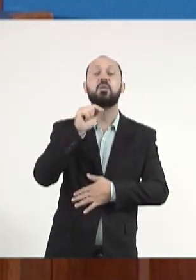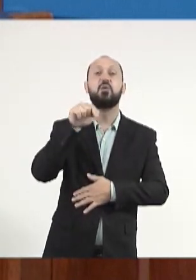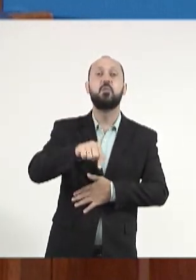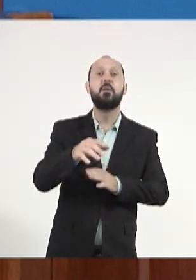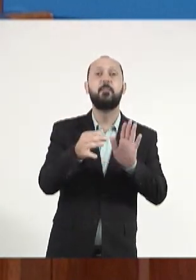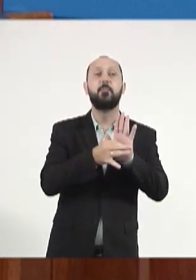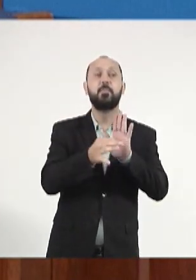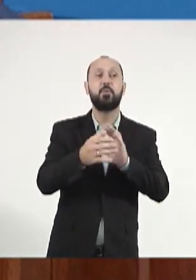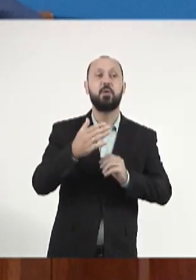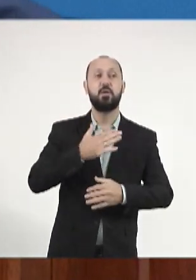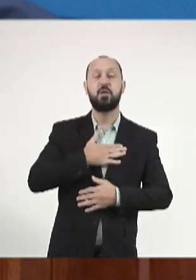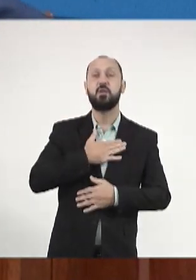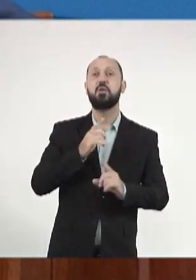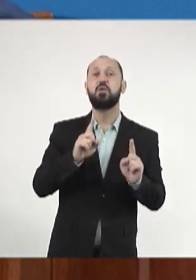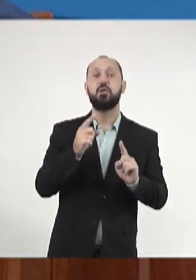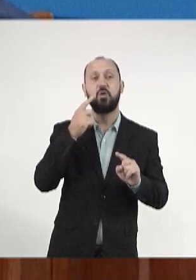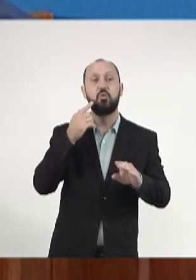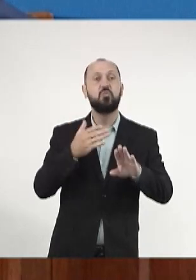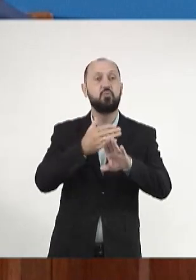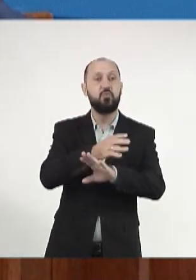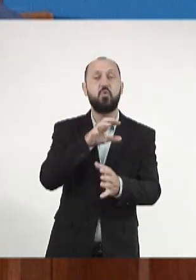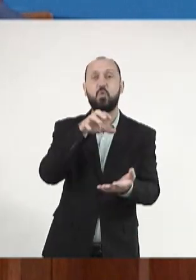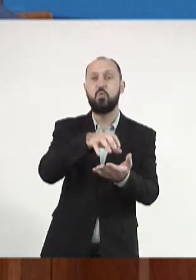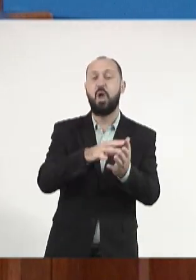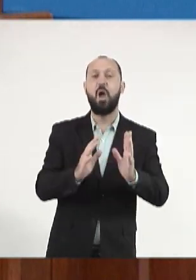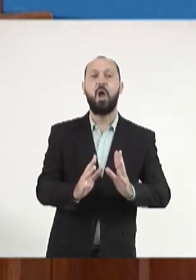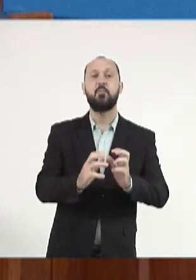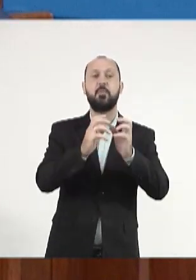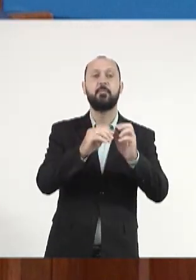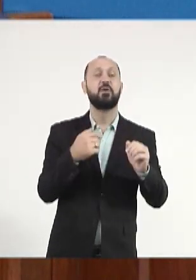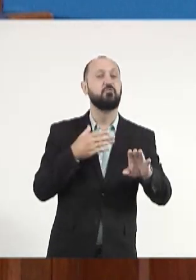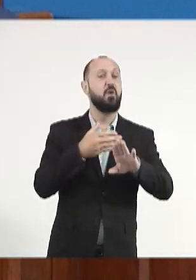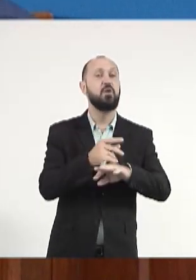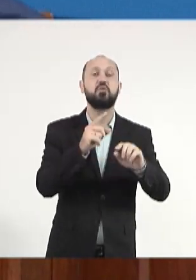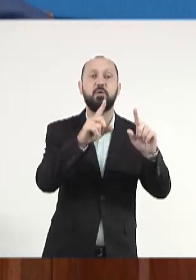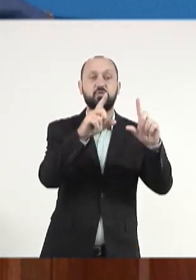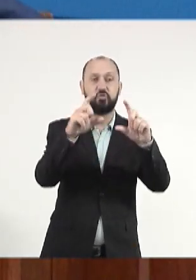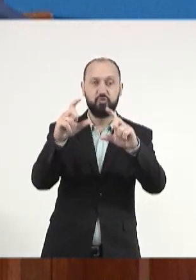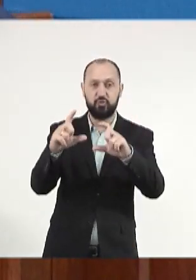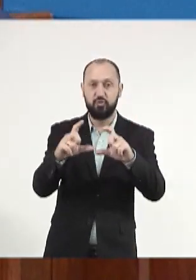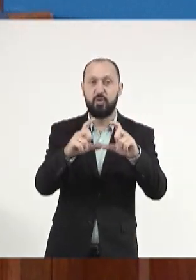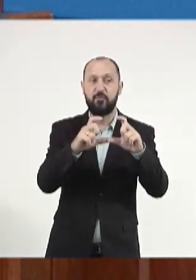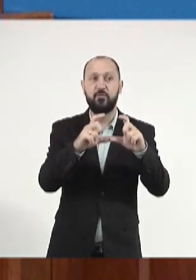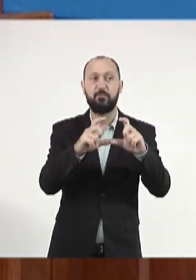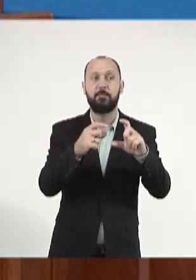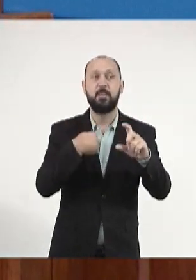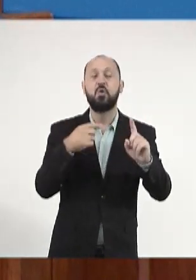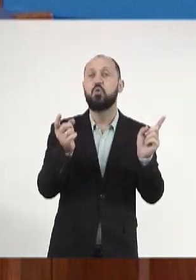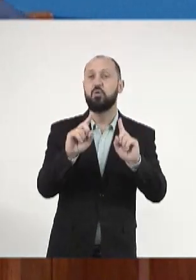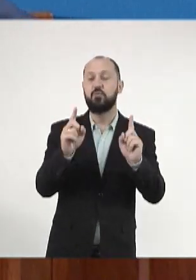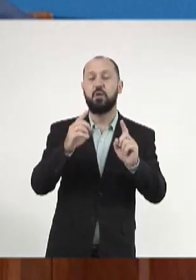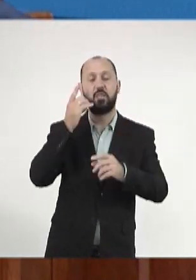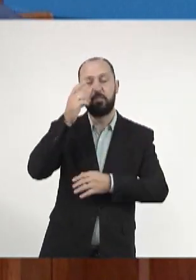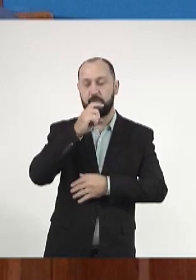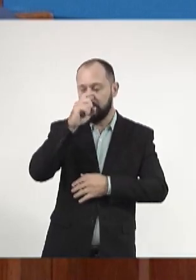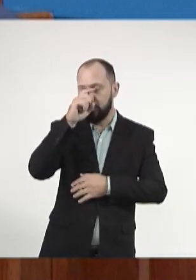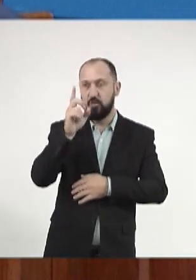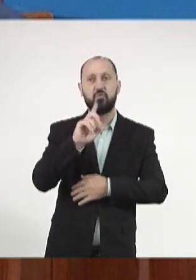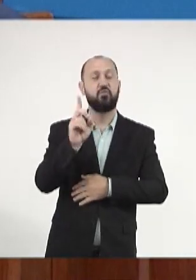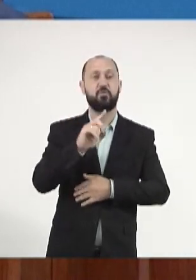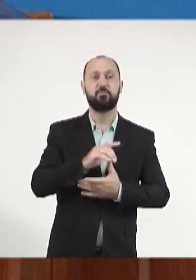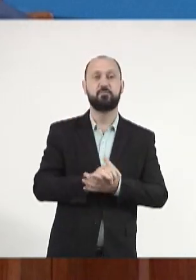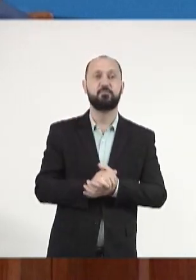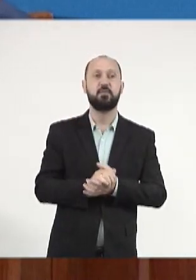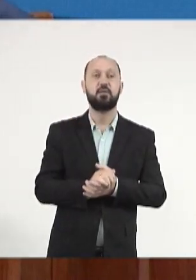uma proposta. Eu não vou mais visitar área em conflito para tirar foto. Deputado Pedro Queiro. Eu não vou, deputado Zeca. Eu